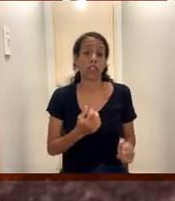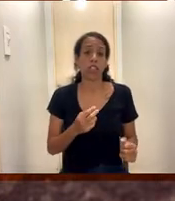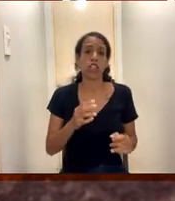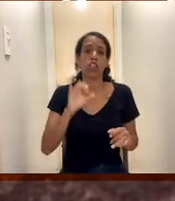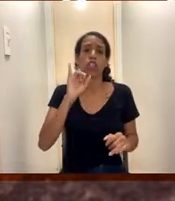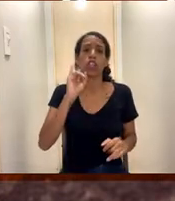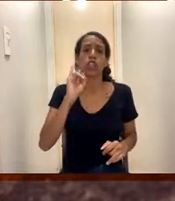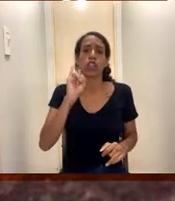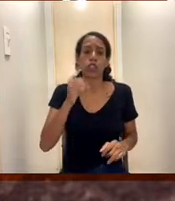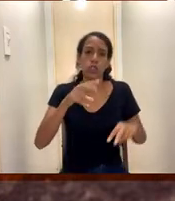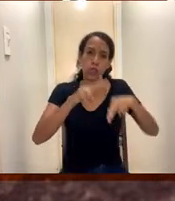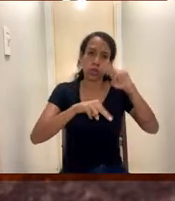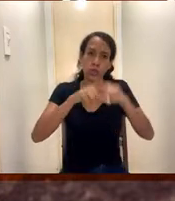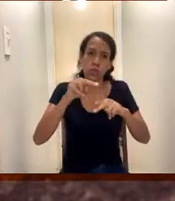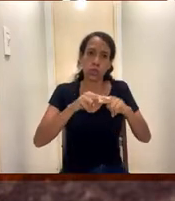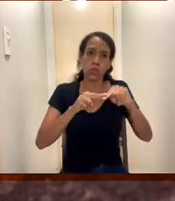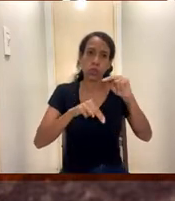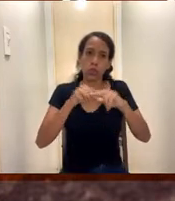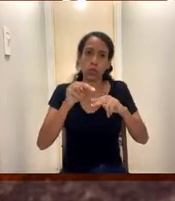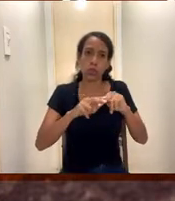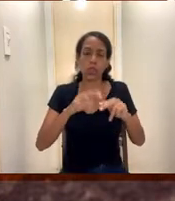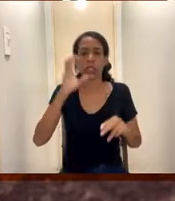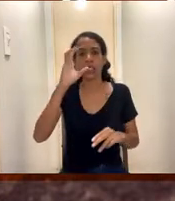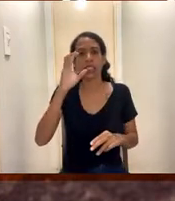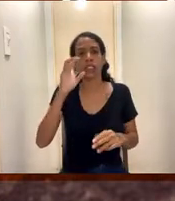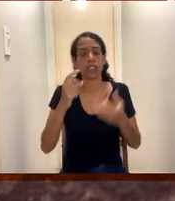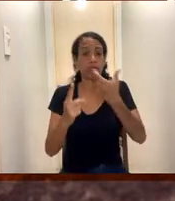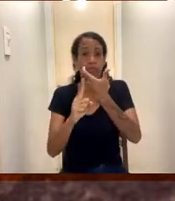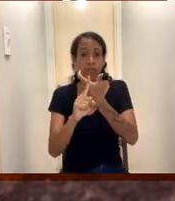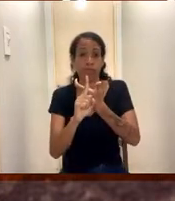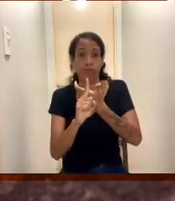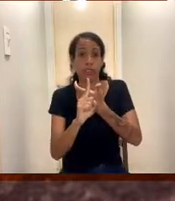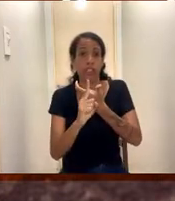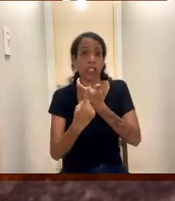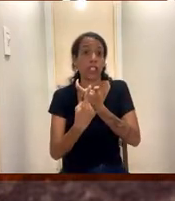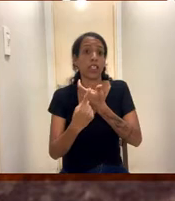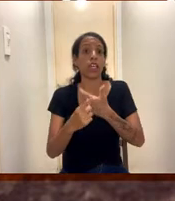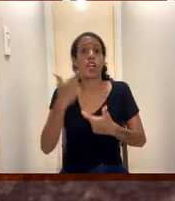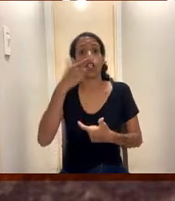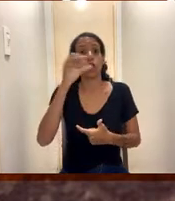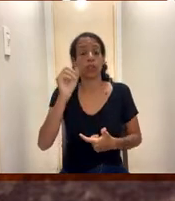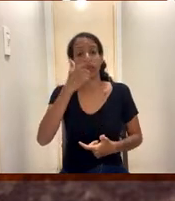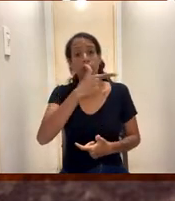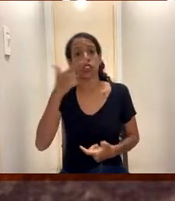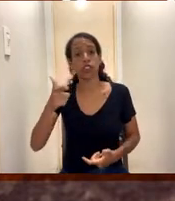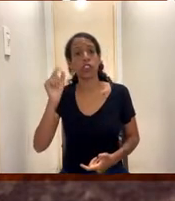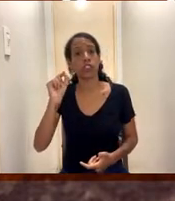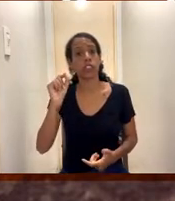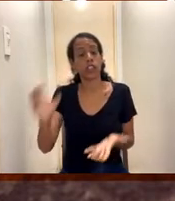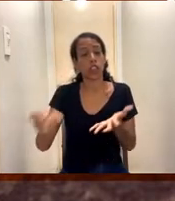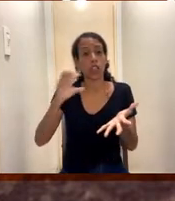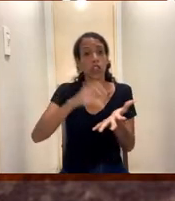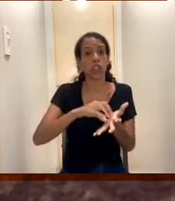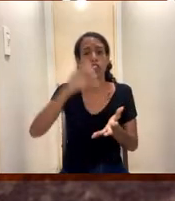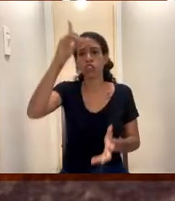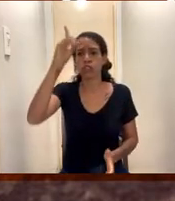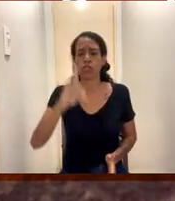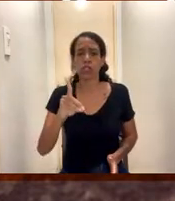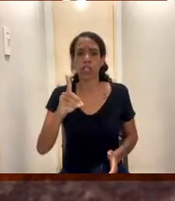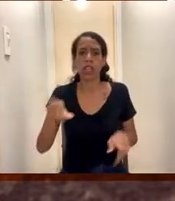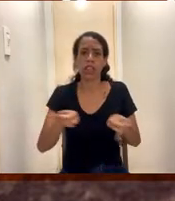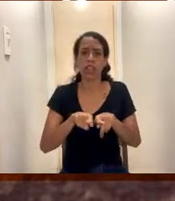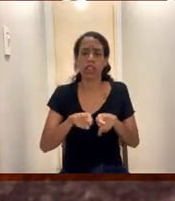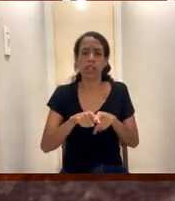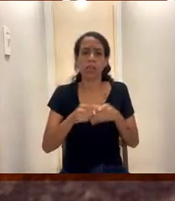a publicação da resolução CFP número 13/2022, que estabelece diretrizes e deveres para